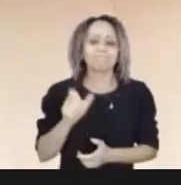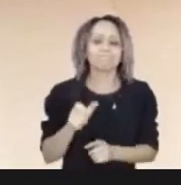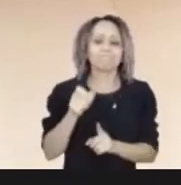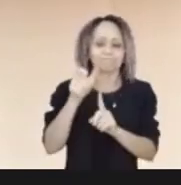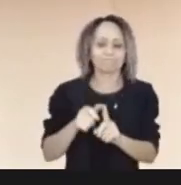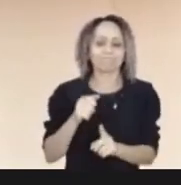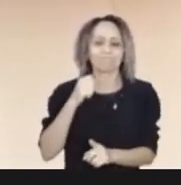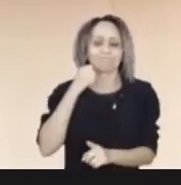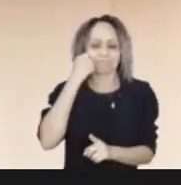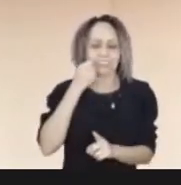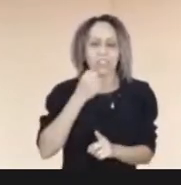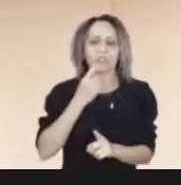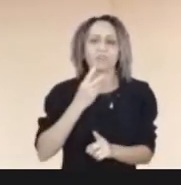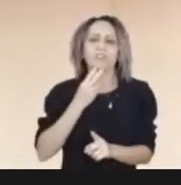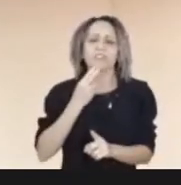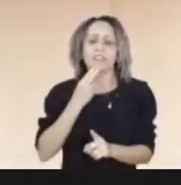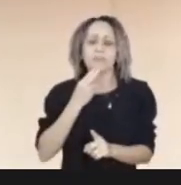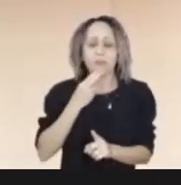que estão